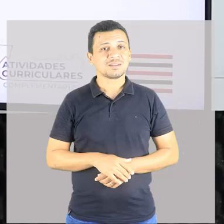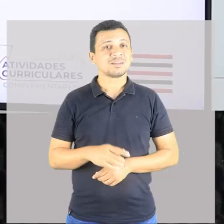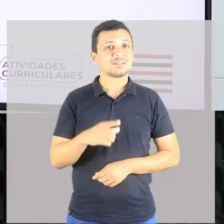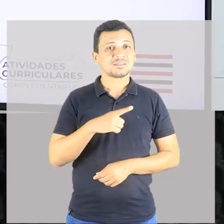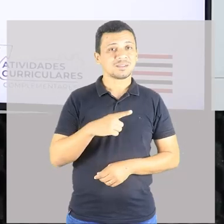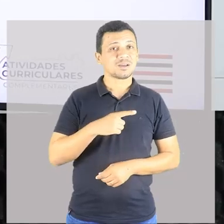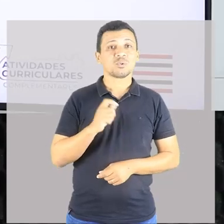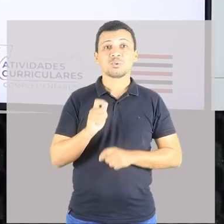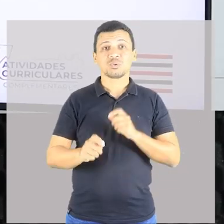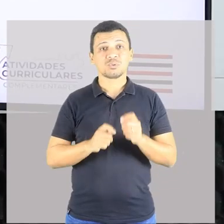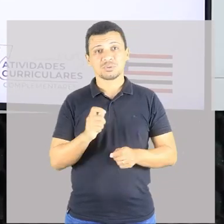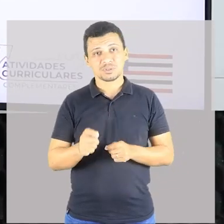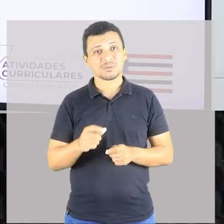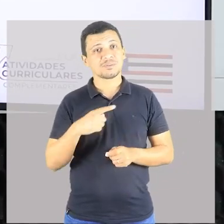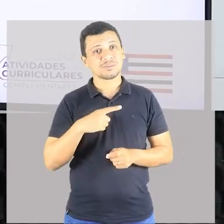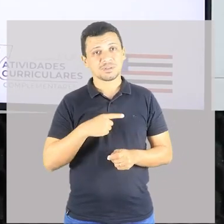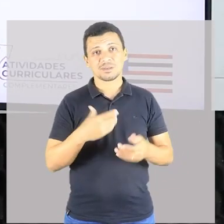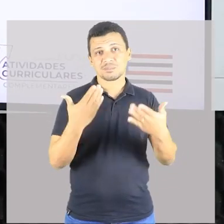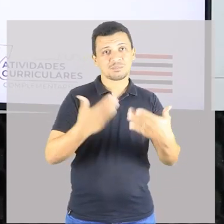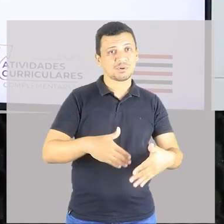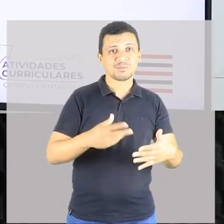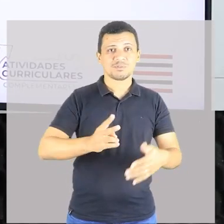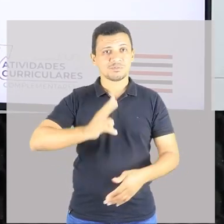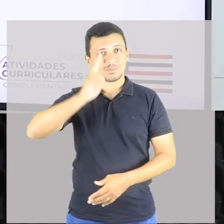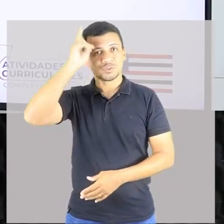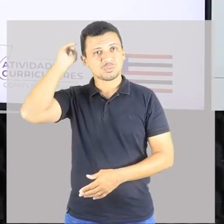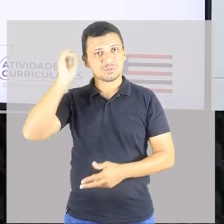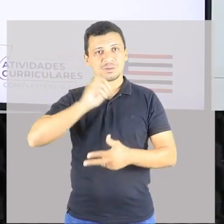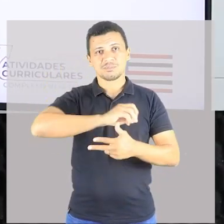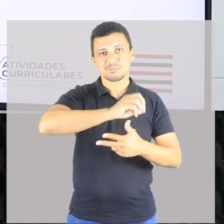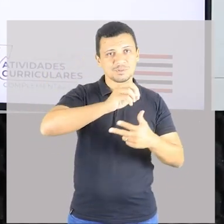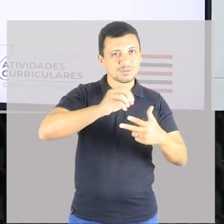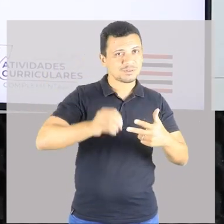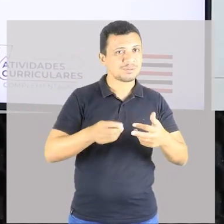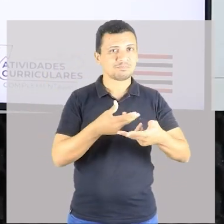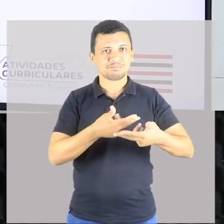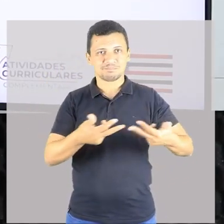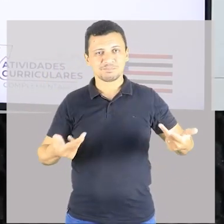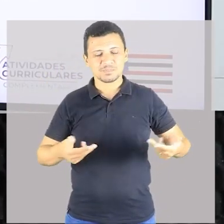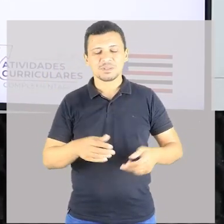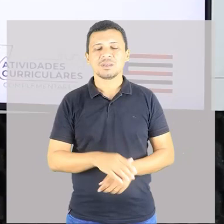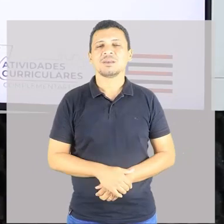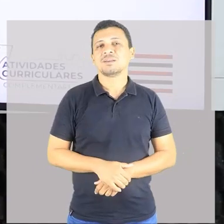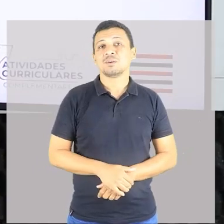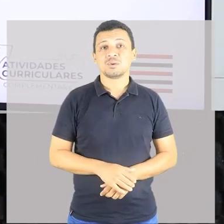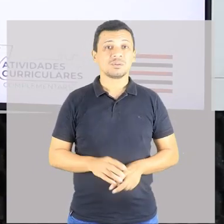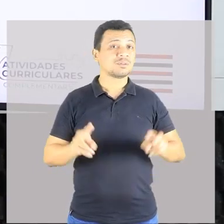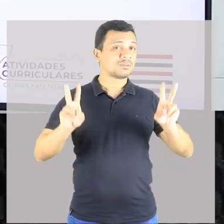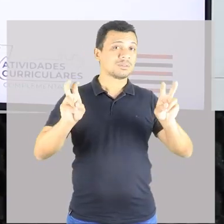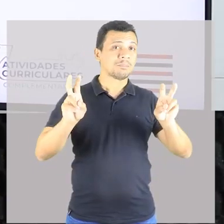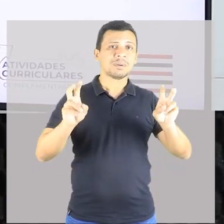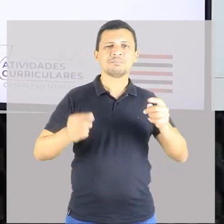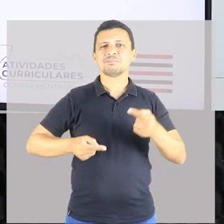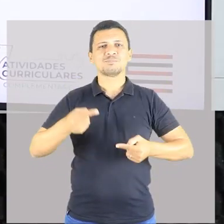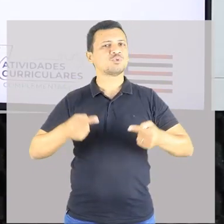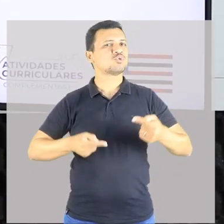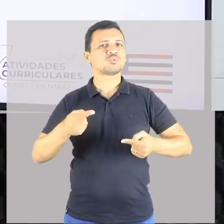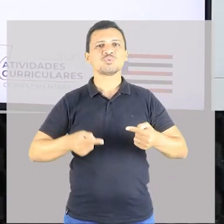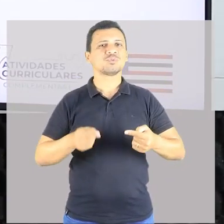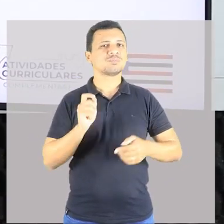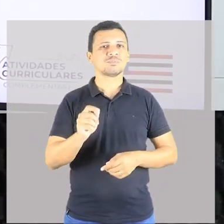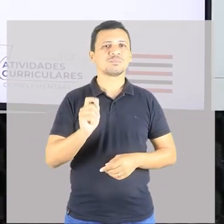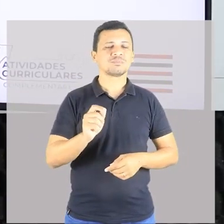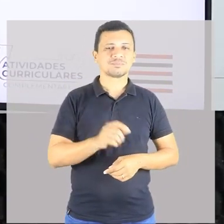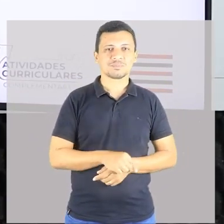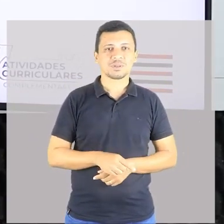sendo cobradas nos principais certames de vestibular, Enem, UEMA. E hoje nós vamos discutir sobre uma temática que